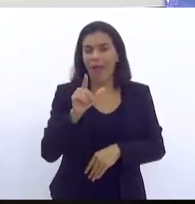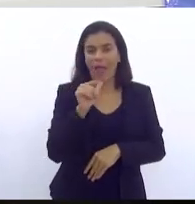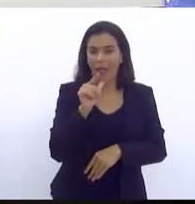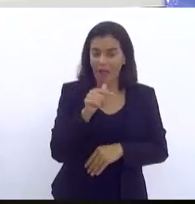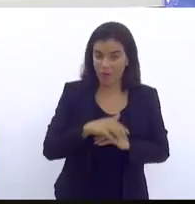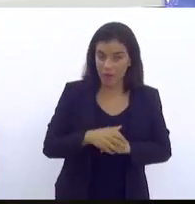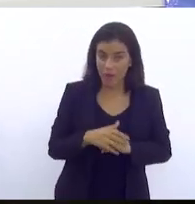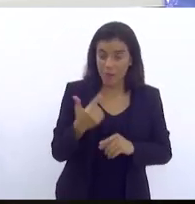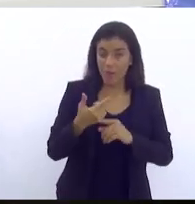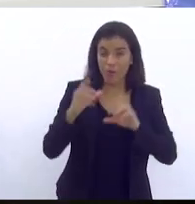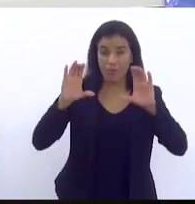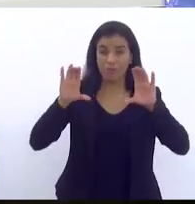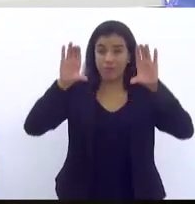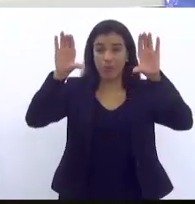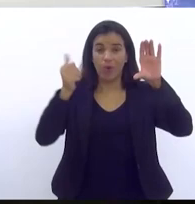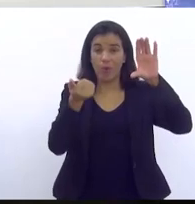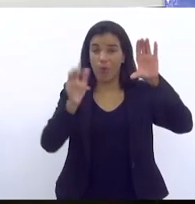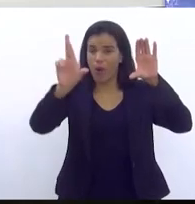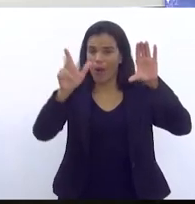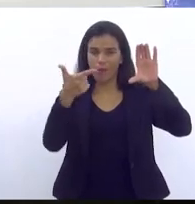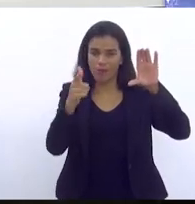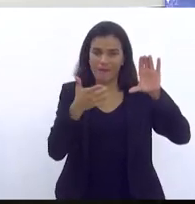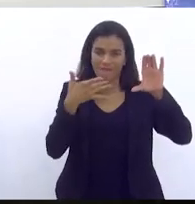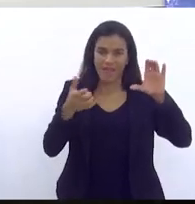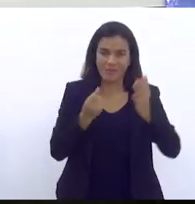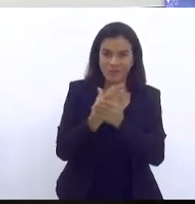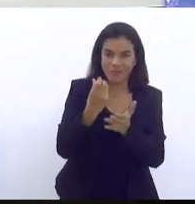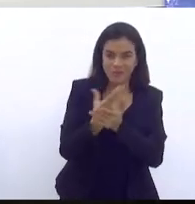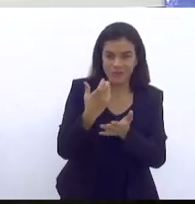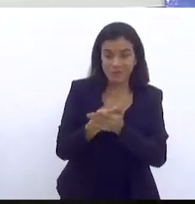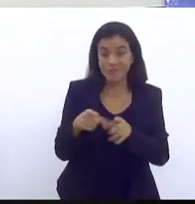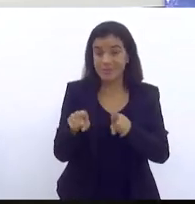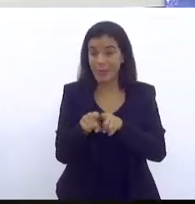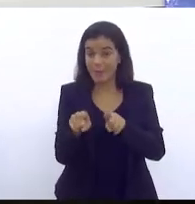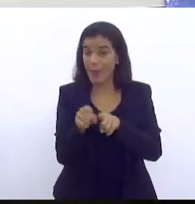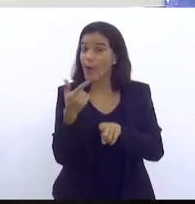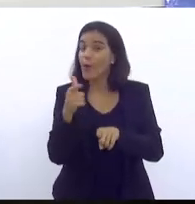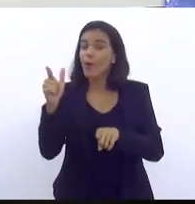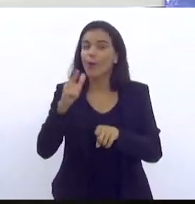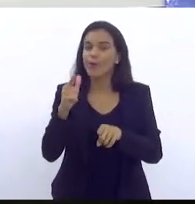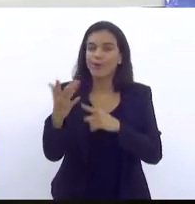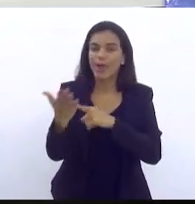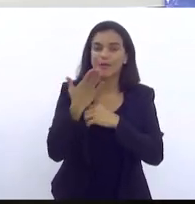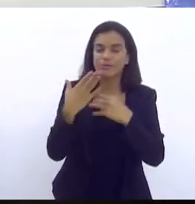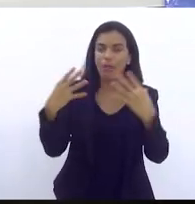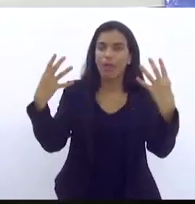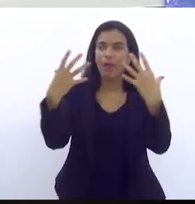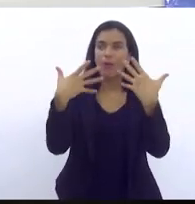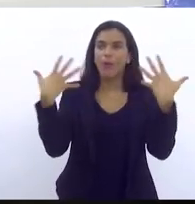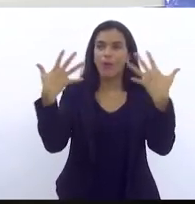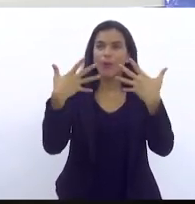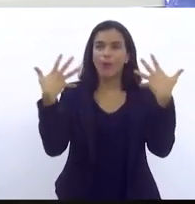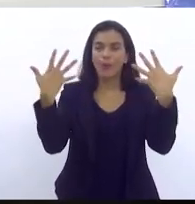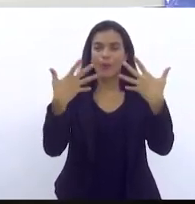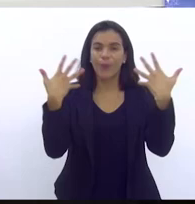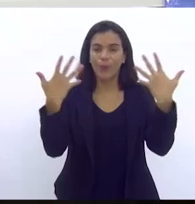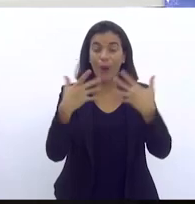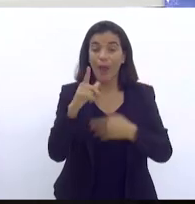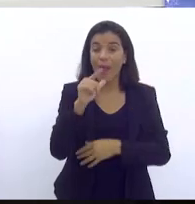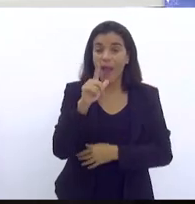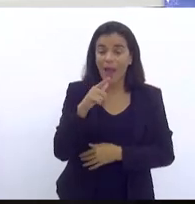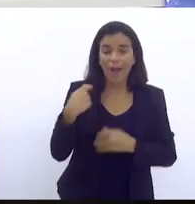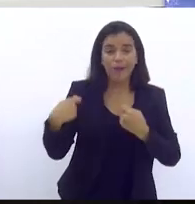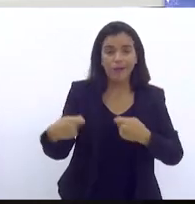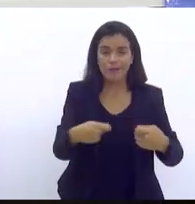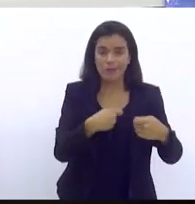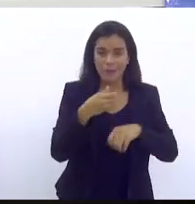porque o ar condicionado ele não é acessível e a única outra coisa que ajuda a resfriar a pessoa e o ambiente a água é necessária